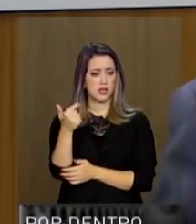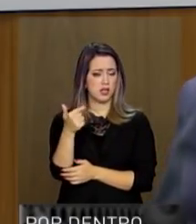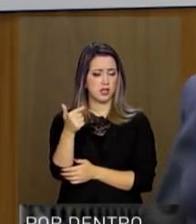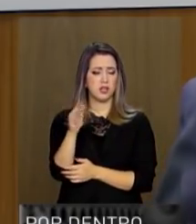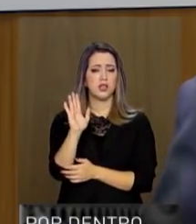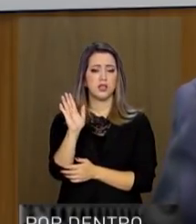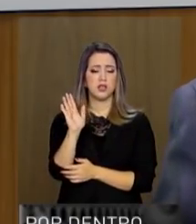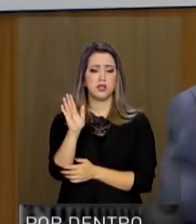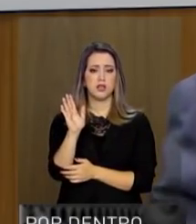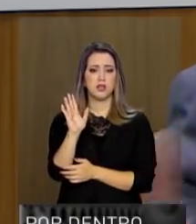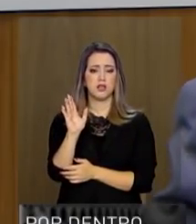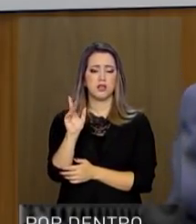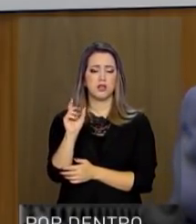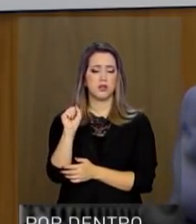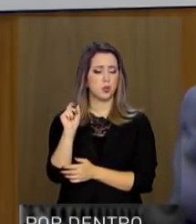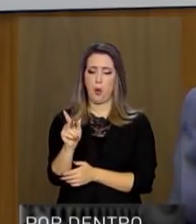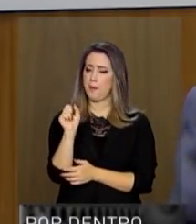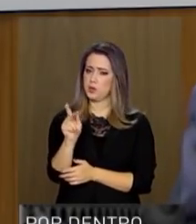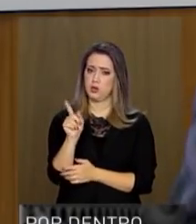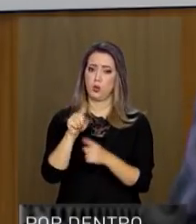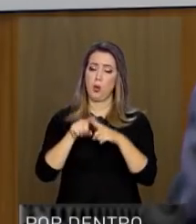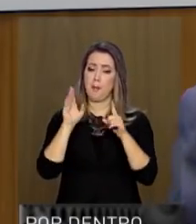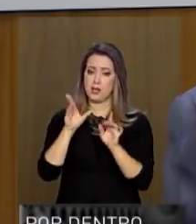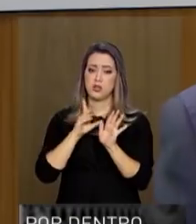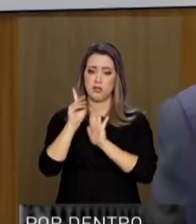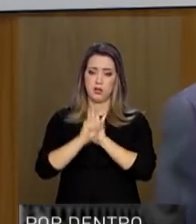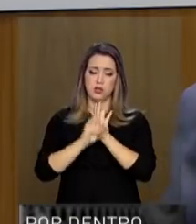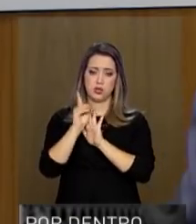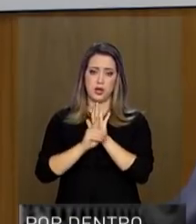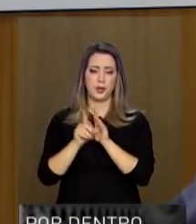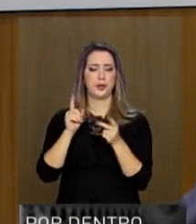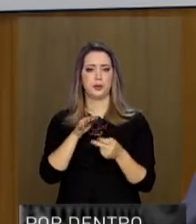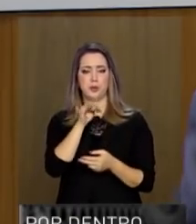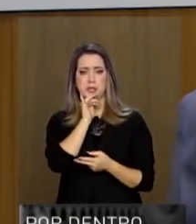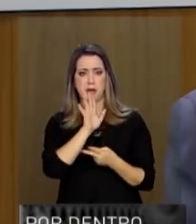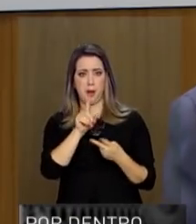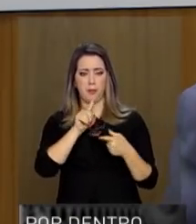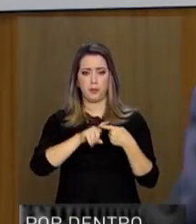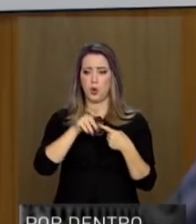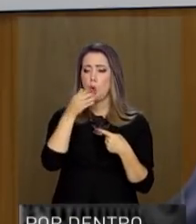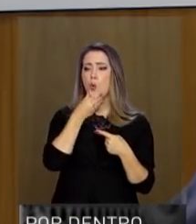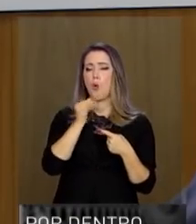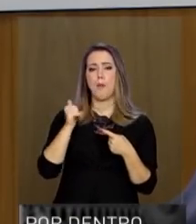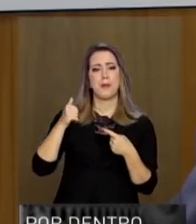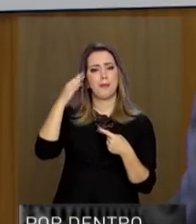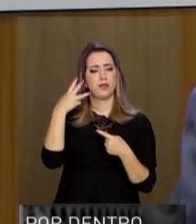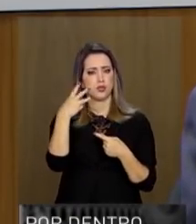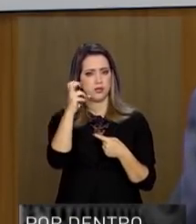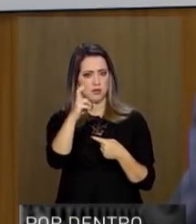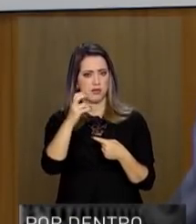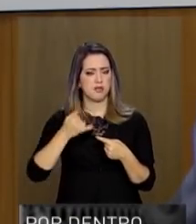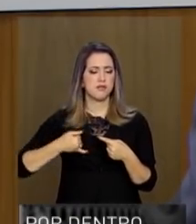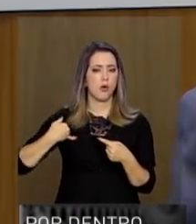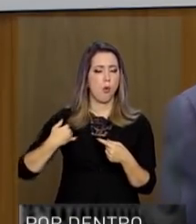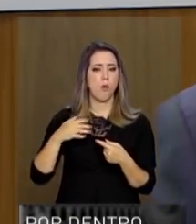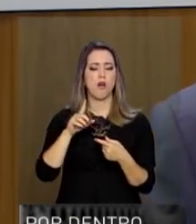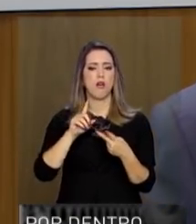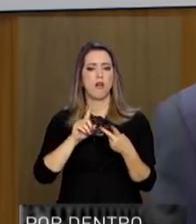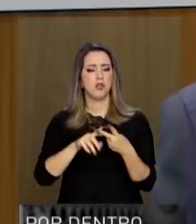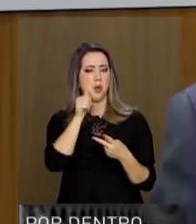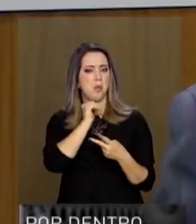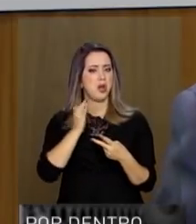as condições para requerer o seu benefício, então, digamos, né, no INSS, um homem já tem mais de 35 anos de tempo de contribuição, uma